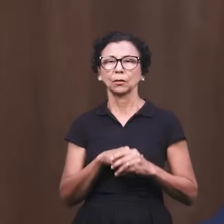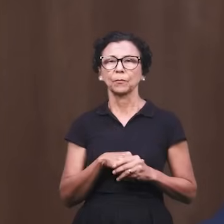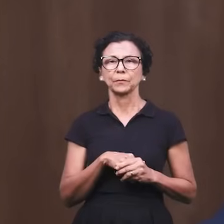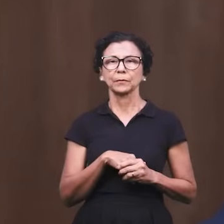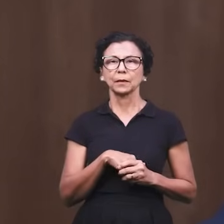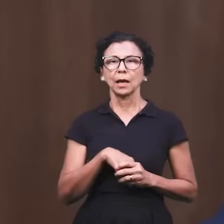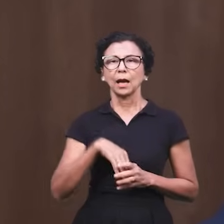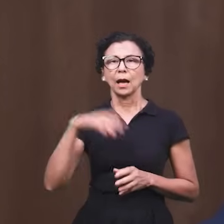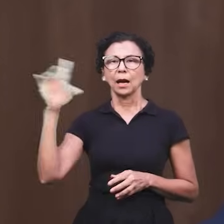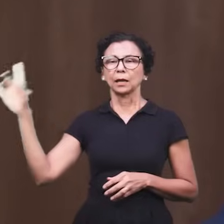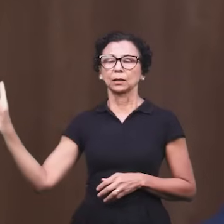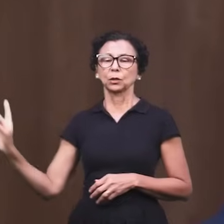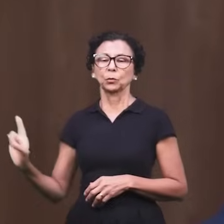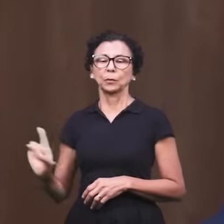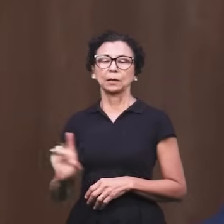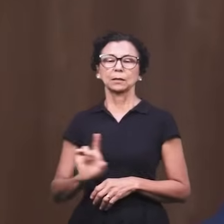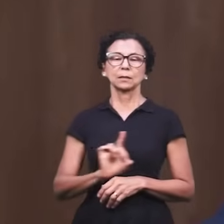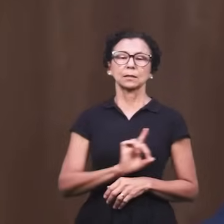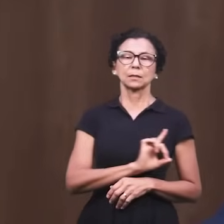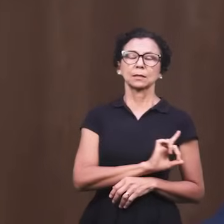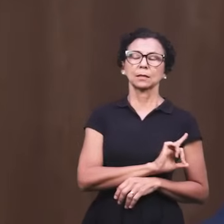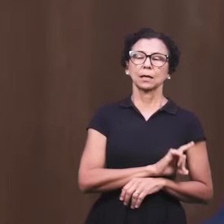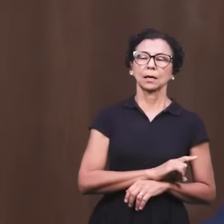naquilo que não é pão?